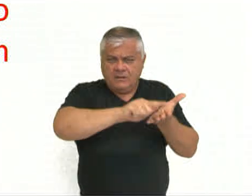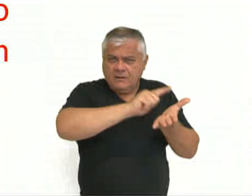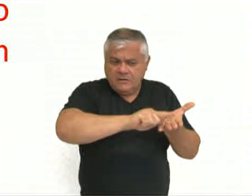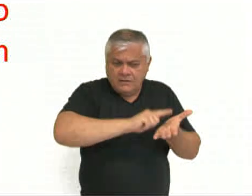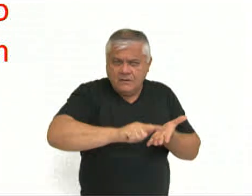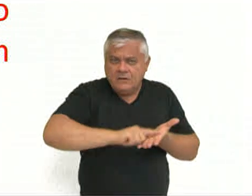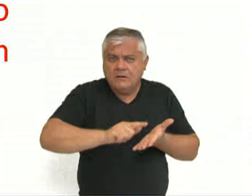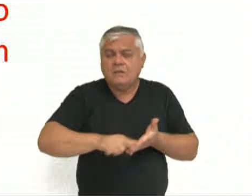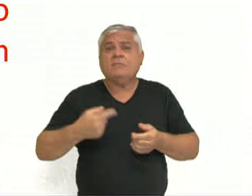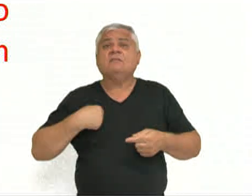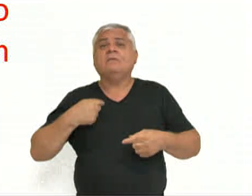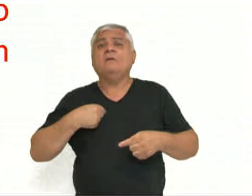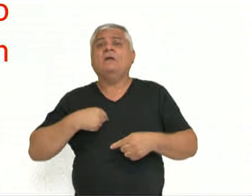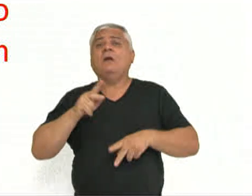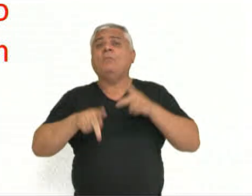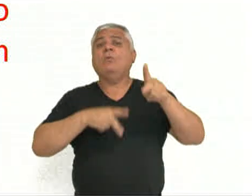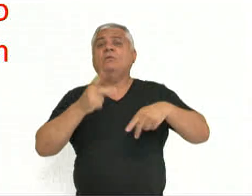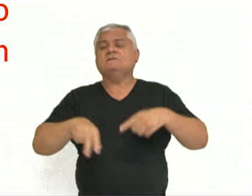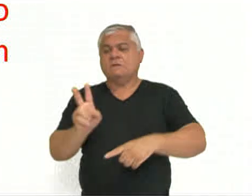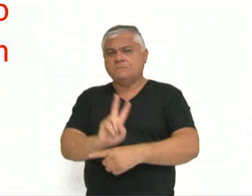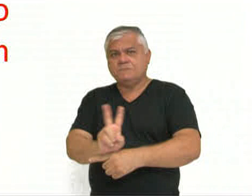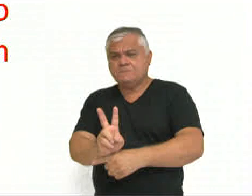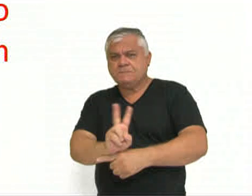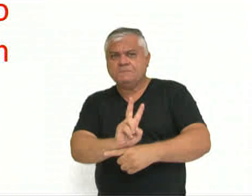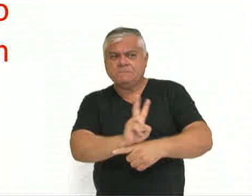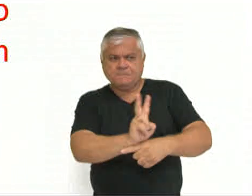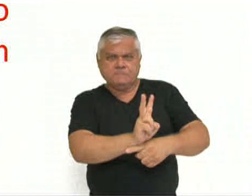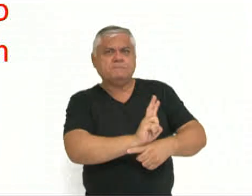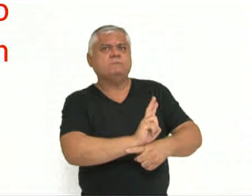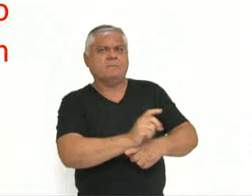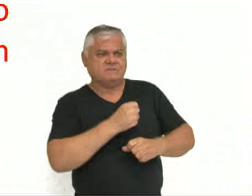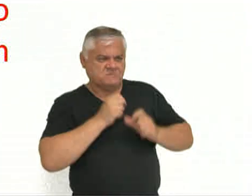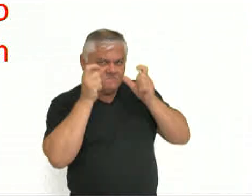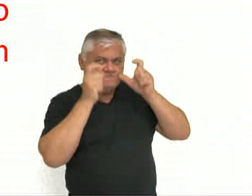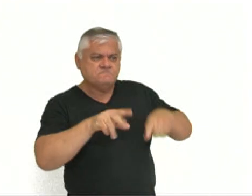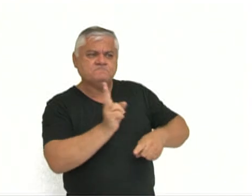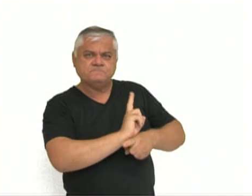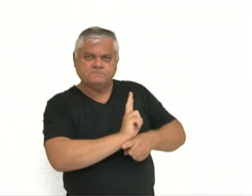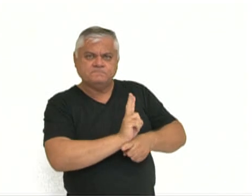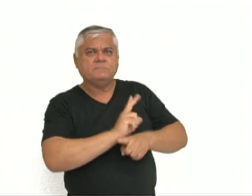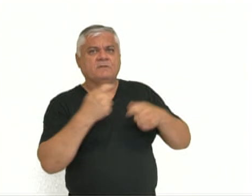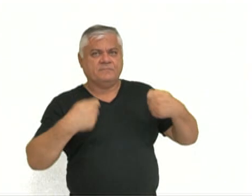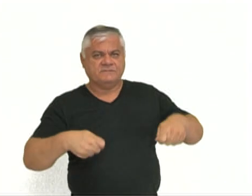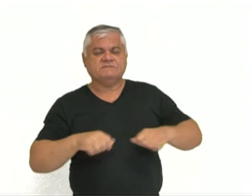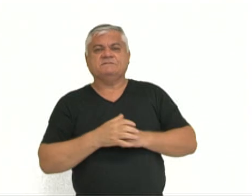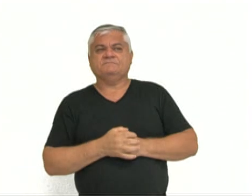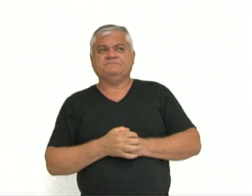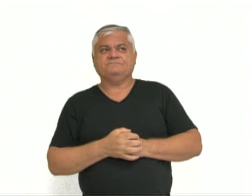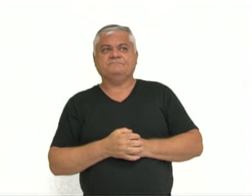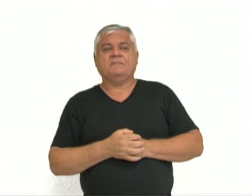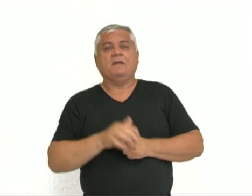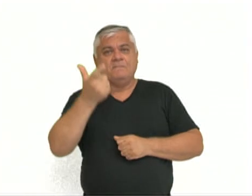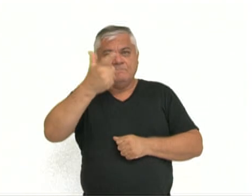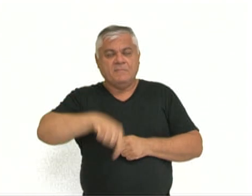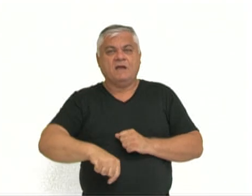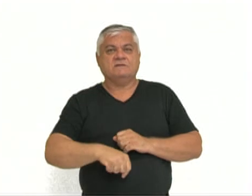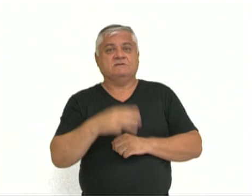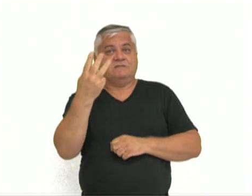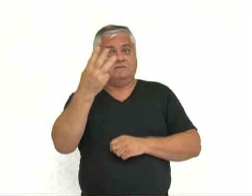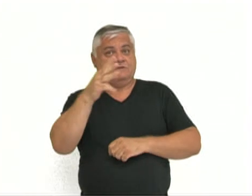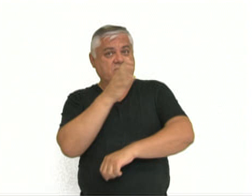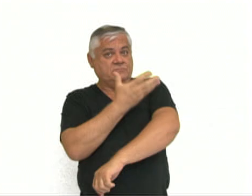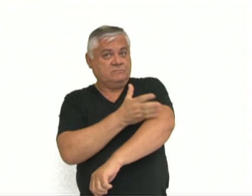vigilância da população. Isso aí é fundamental. A população tem que ser vigilante nesse sentido. Tá? Outra questão que eu tenho aqui, ó, isso aqui é para